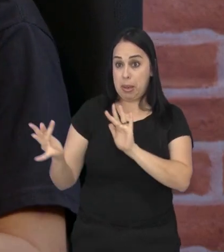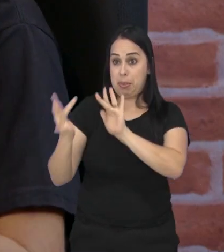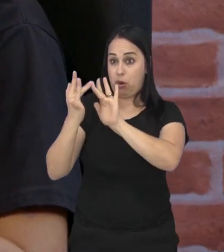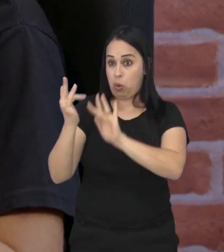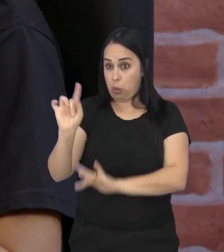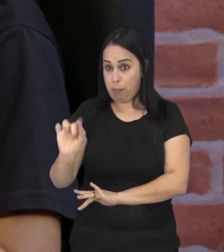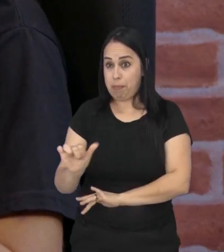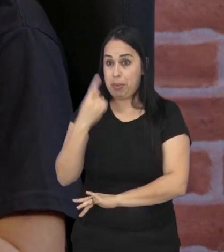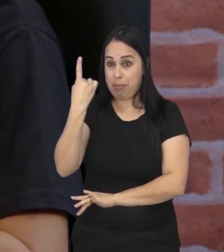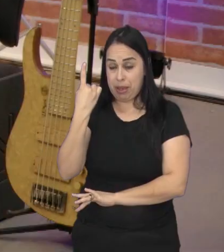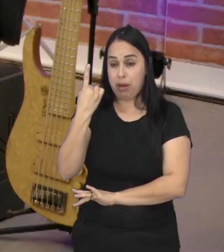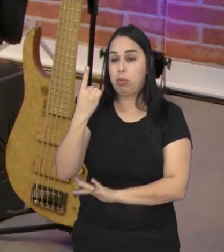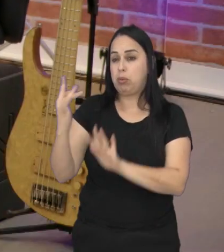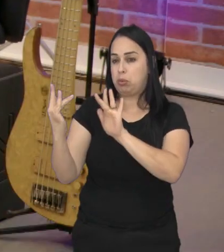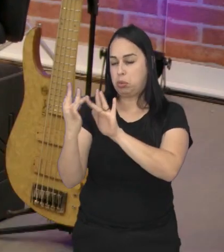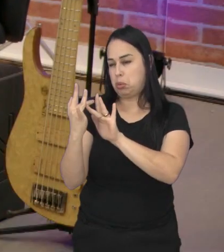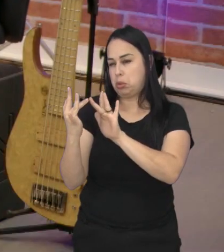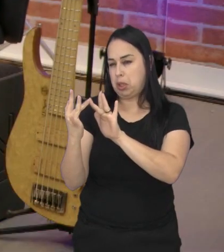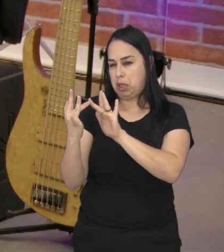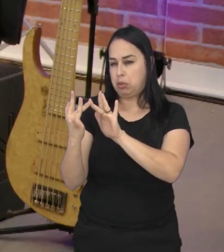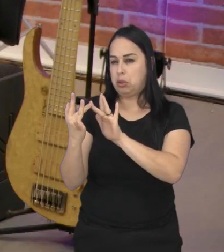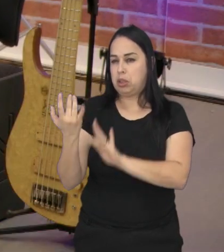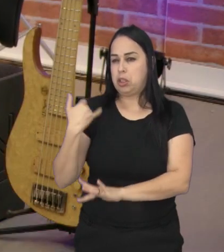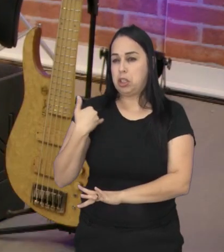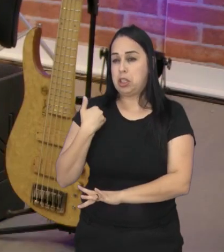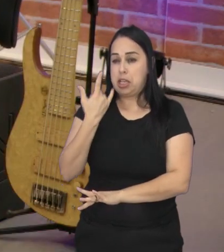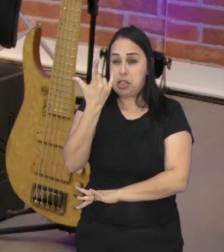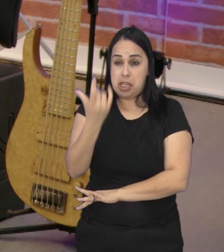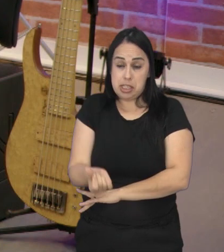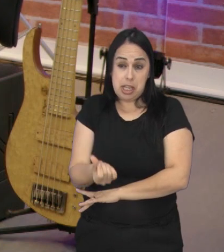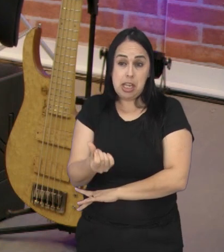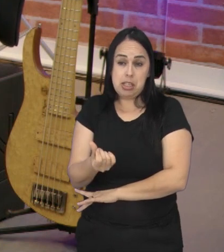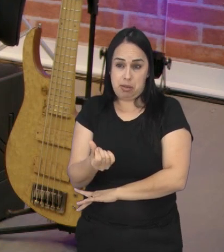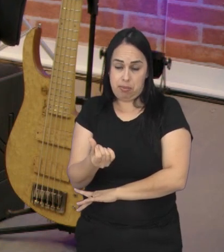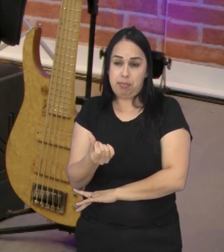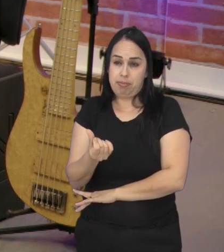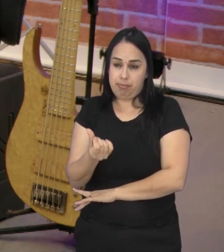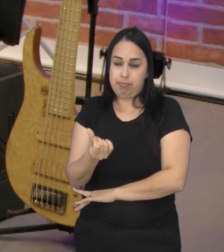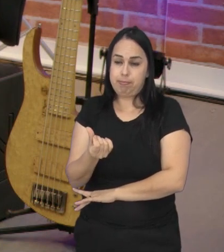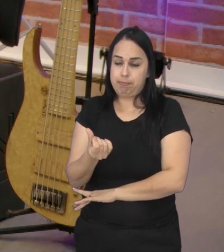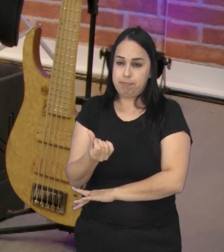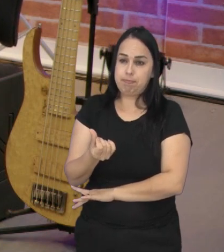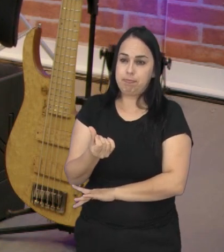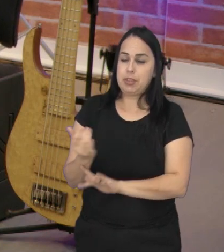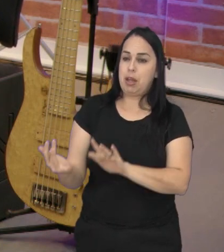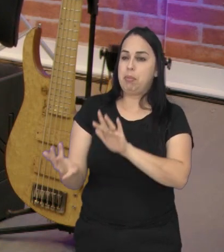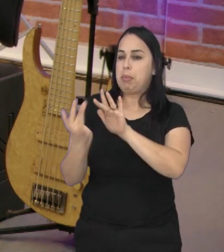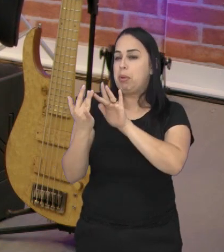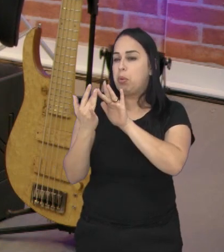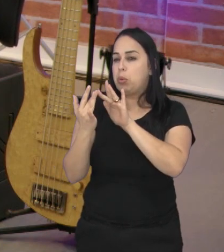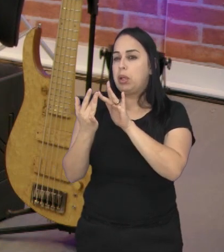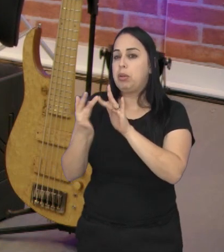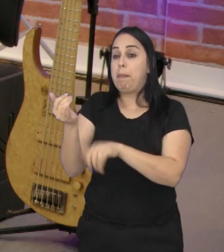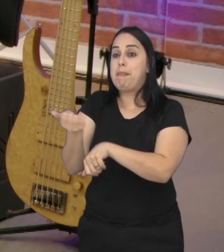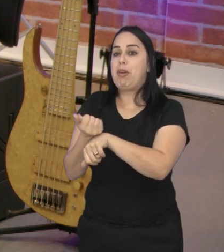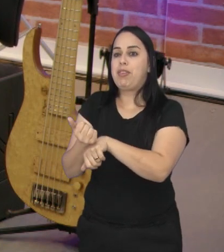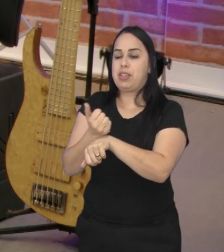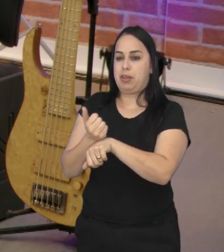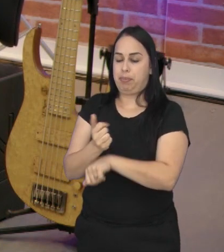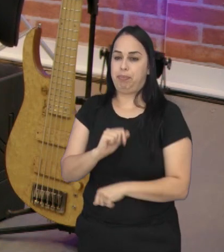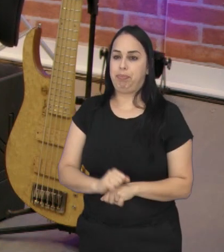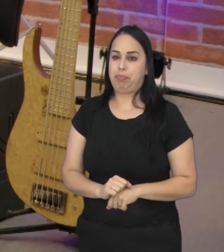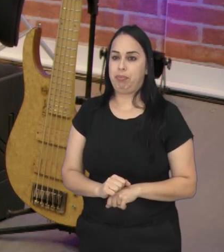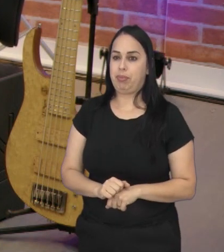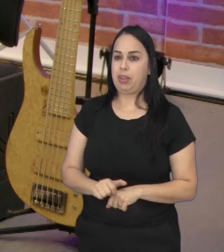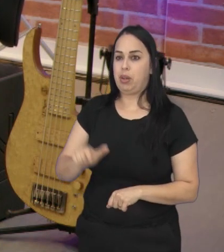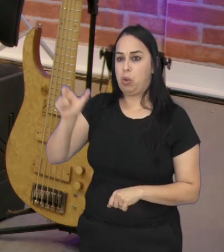com música. Isso com quantos anos? Isso com 16, 17 ali, nessa transição. E aí veio o primeiro contato, um